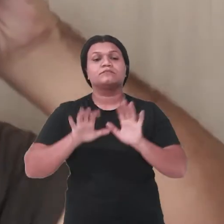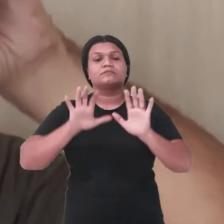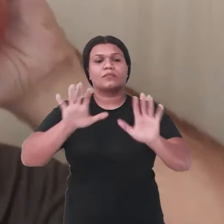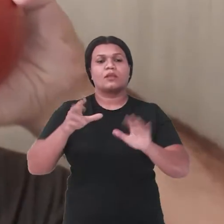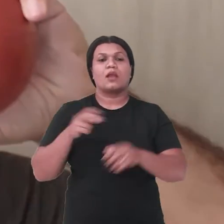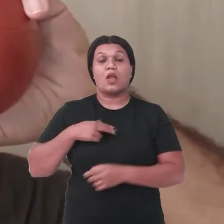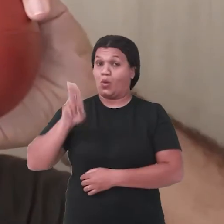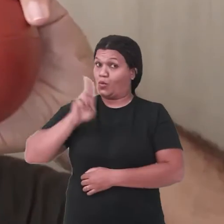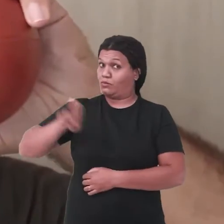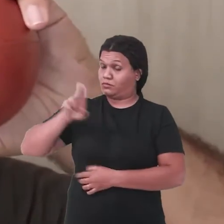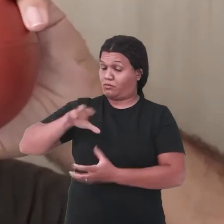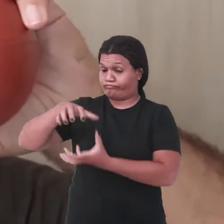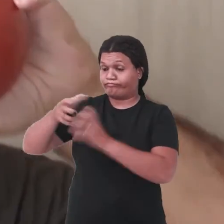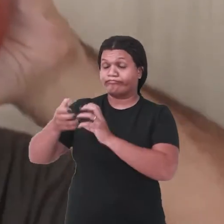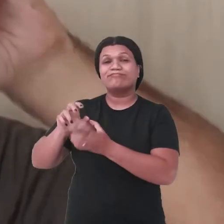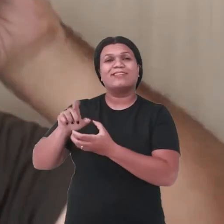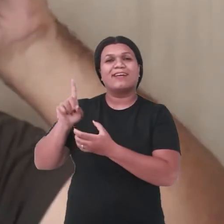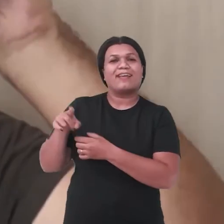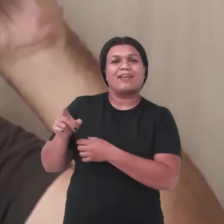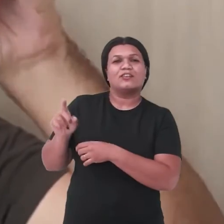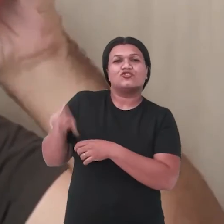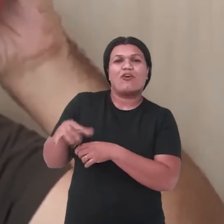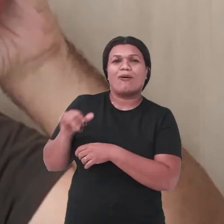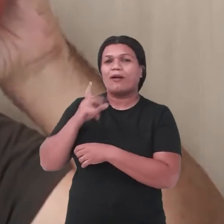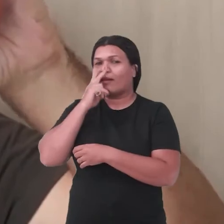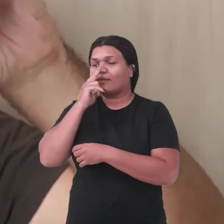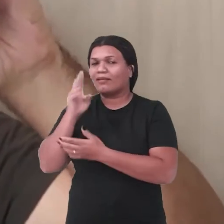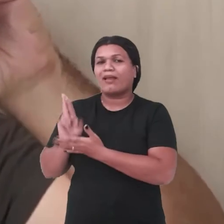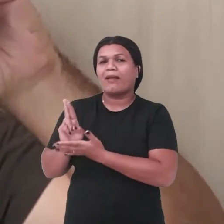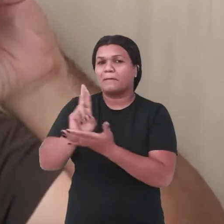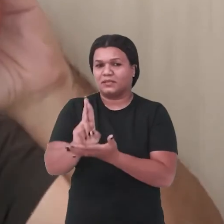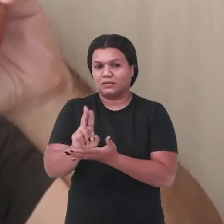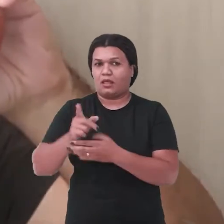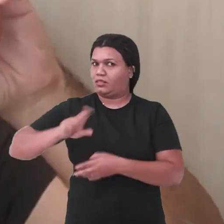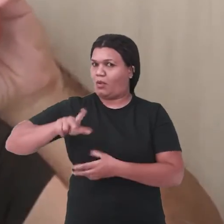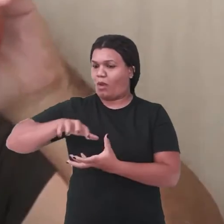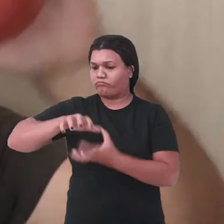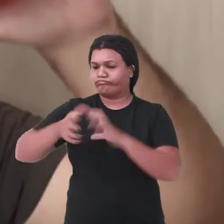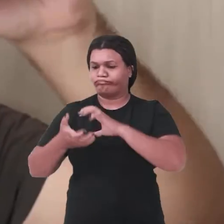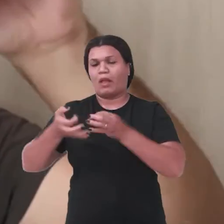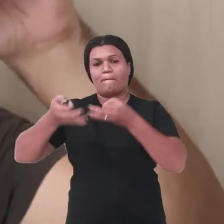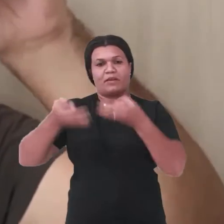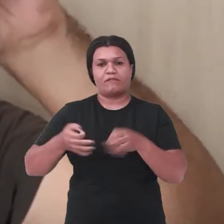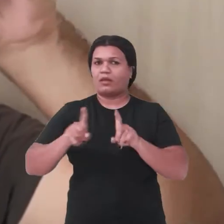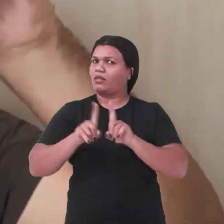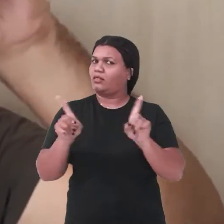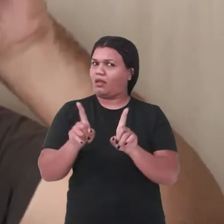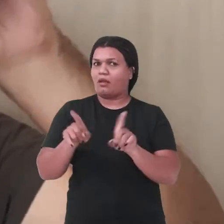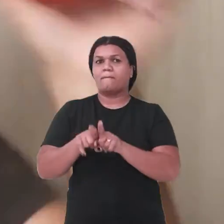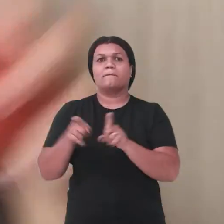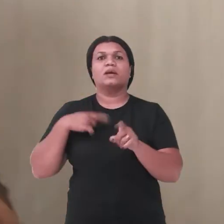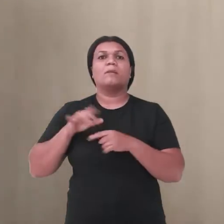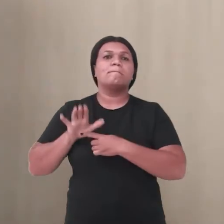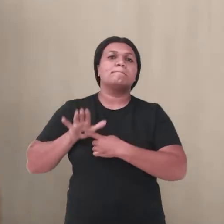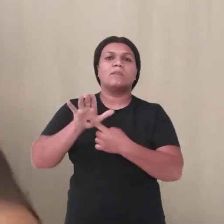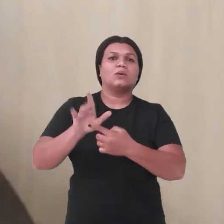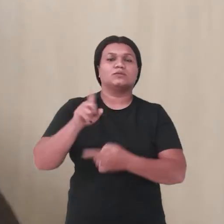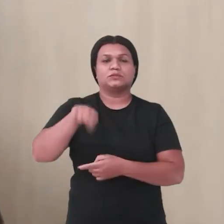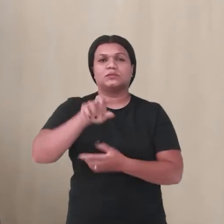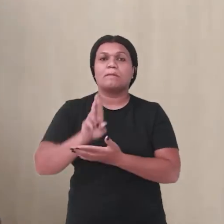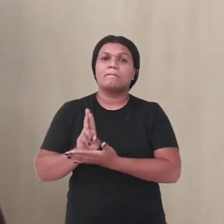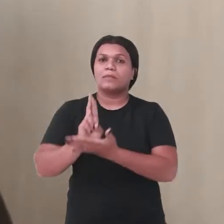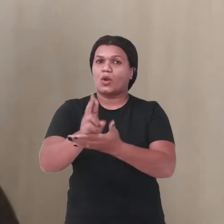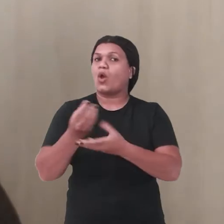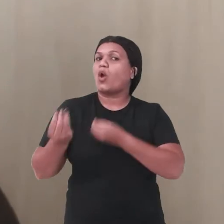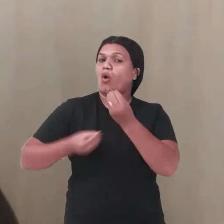meu planetinha improvisado, que não é uma esfera perfeita, nós sabemos, mas eu vou utilizar essa esfera perfeita para representar